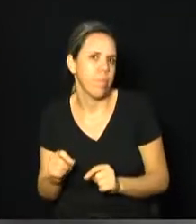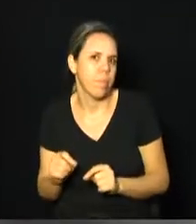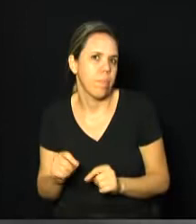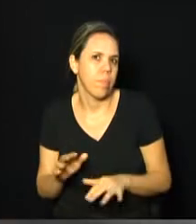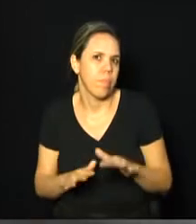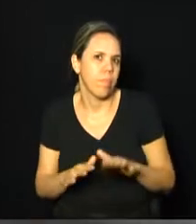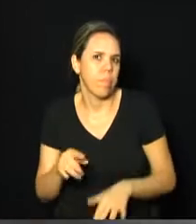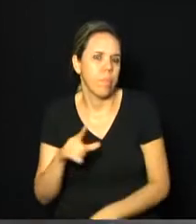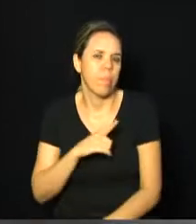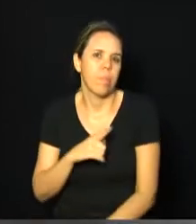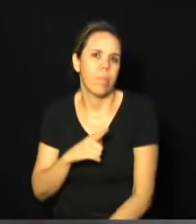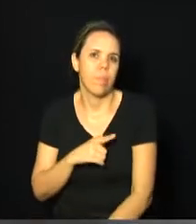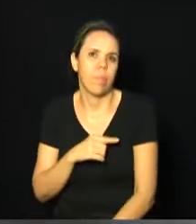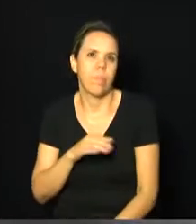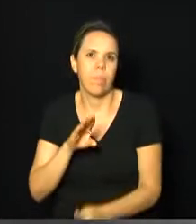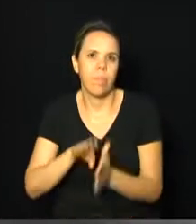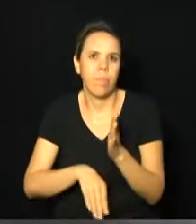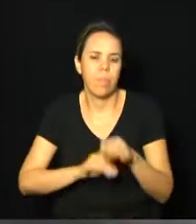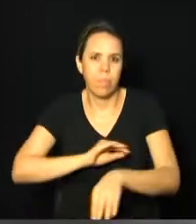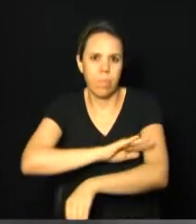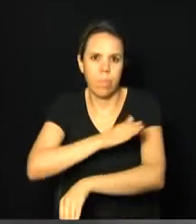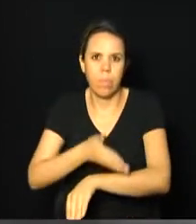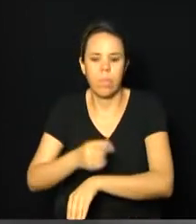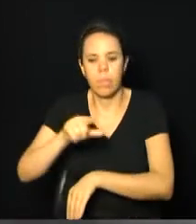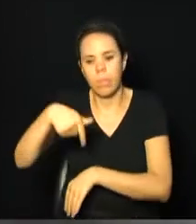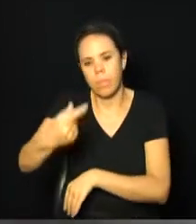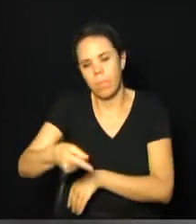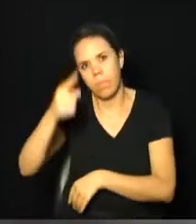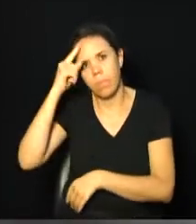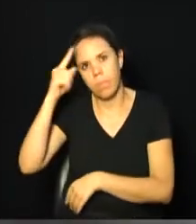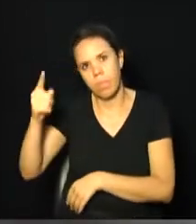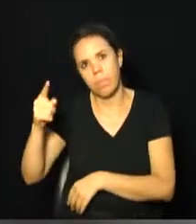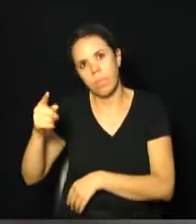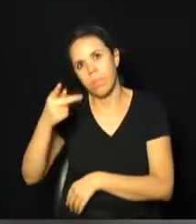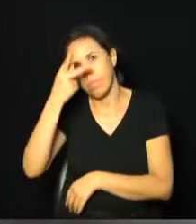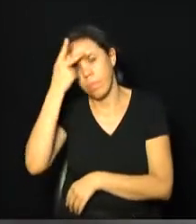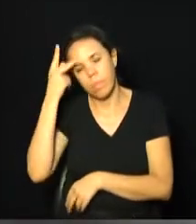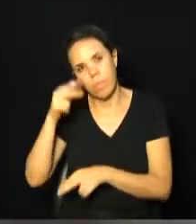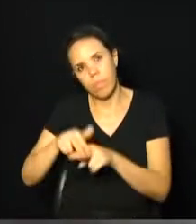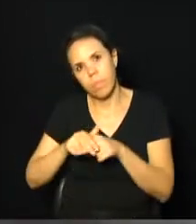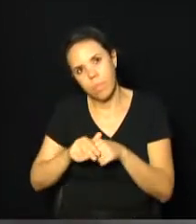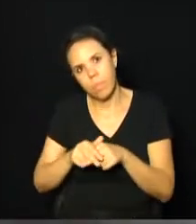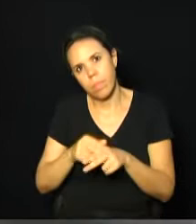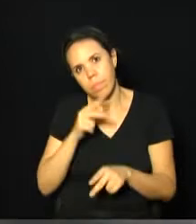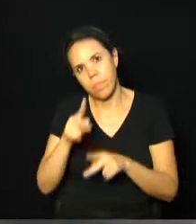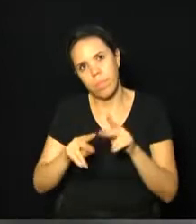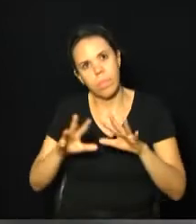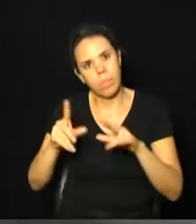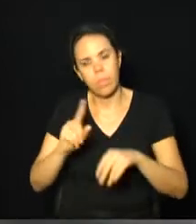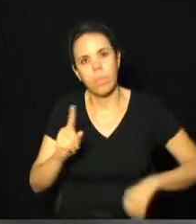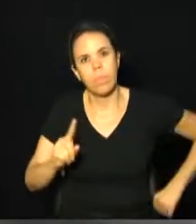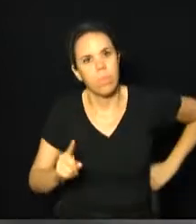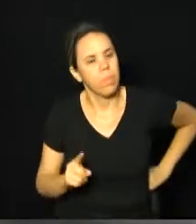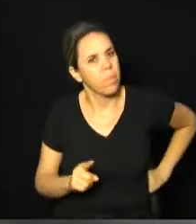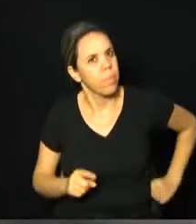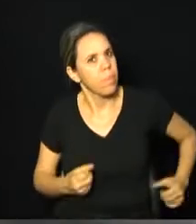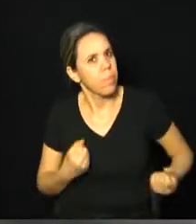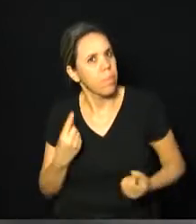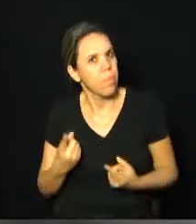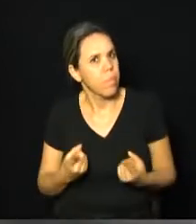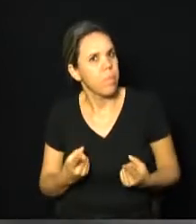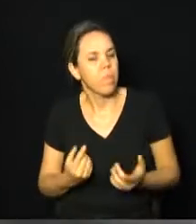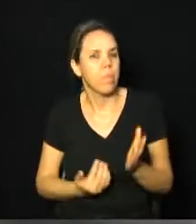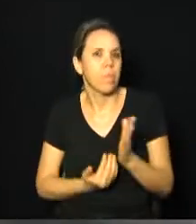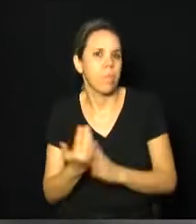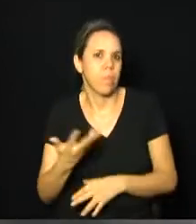às vezes você até retira a lombada, mas no dia seguinte e é por conta de uns, e não é todos não, alguns que